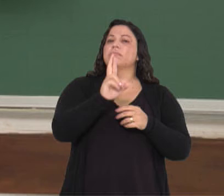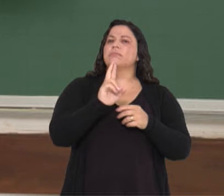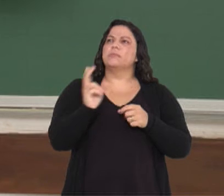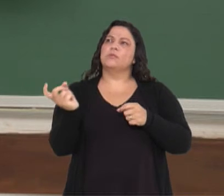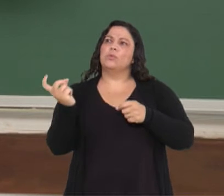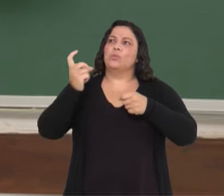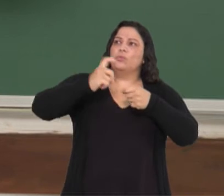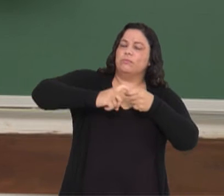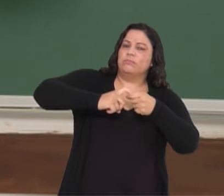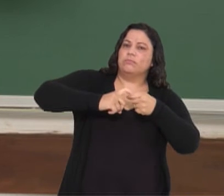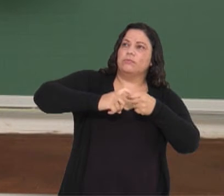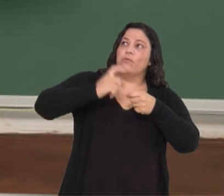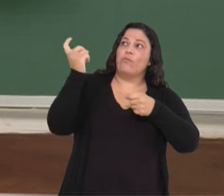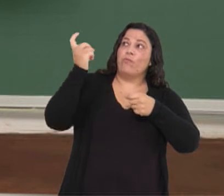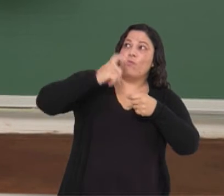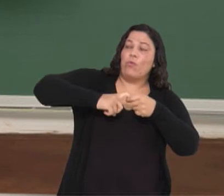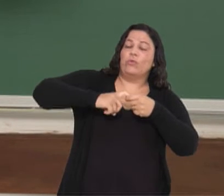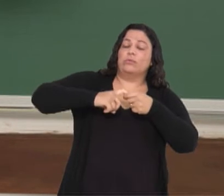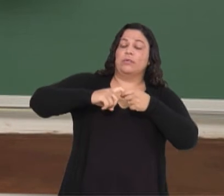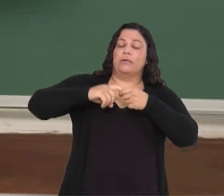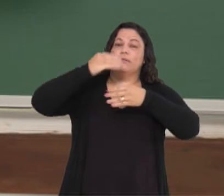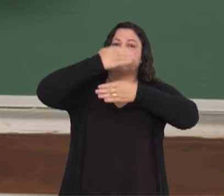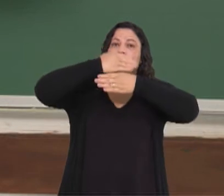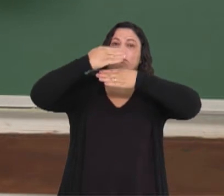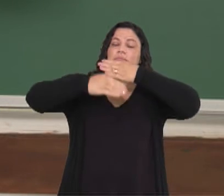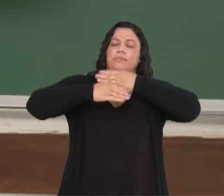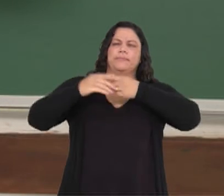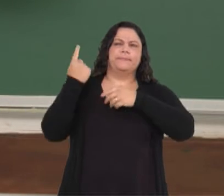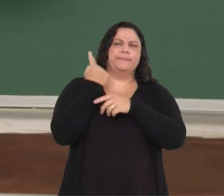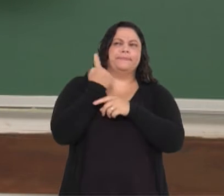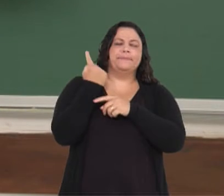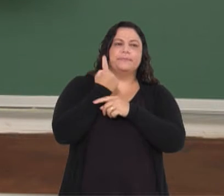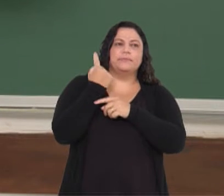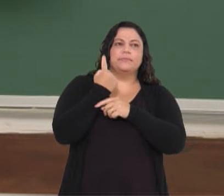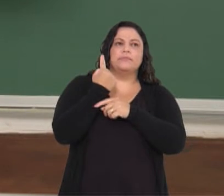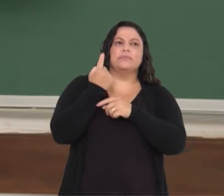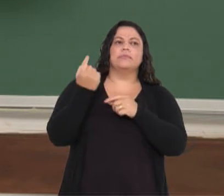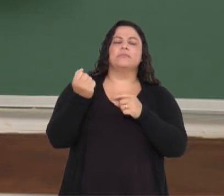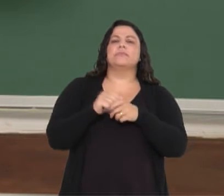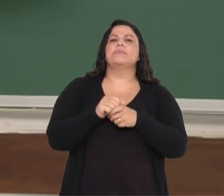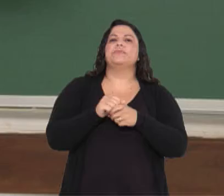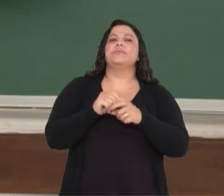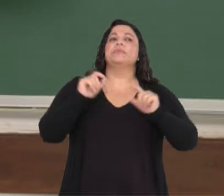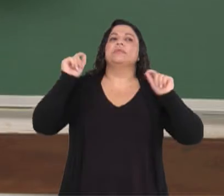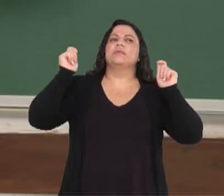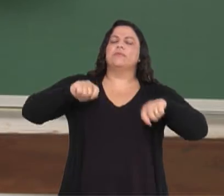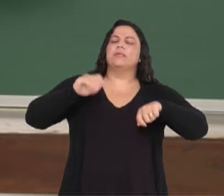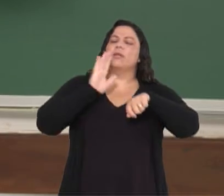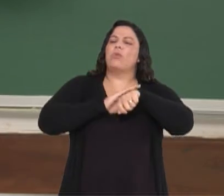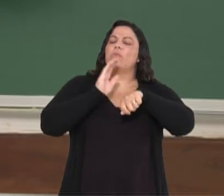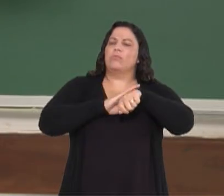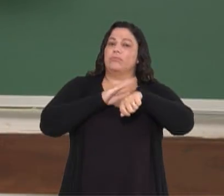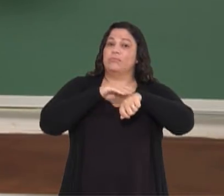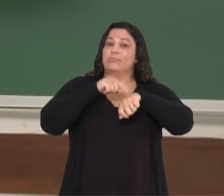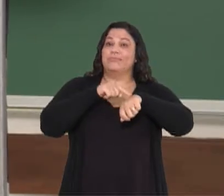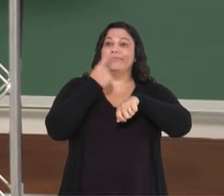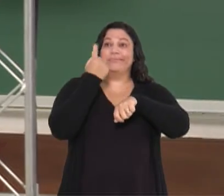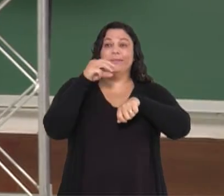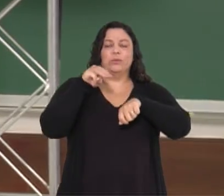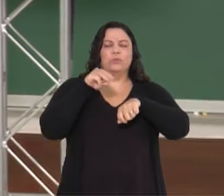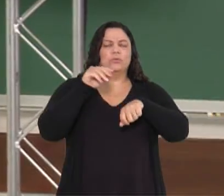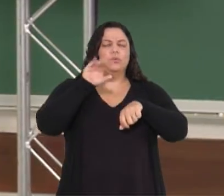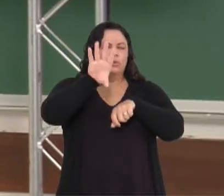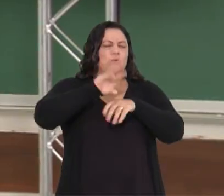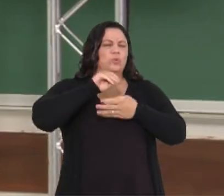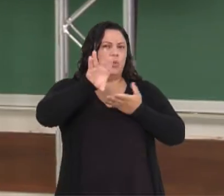aqui ao primeiro slide, que é o dispositivo. Vou dar um minutinho para vocês copiarem